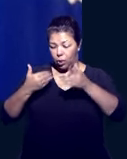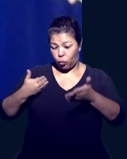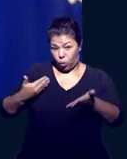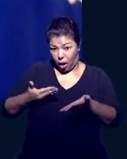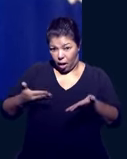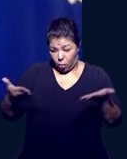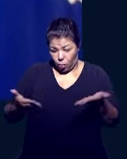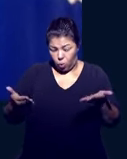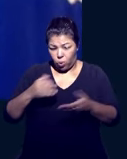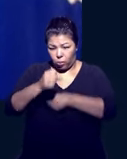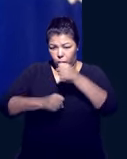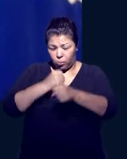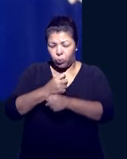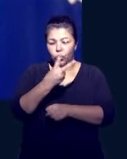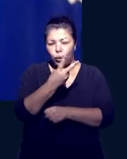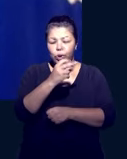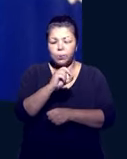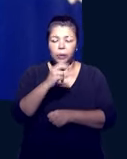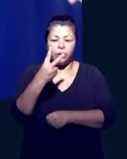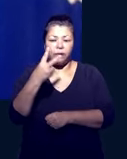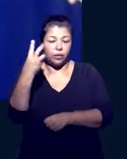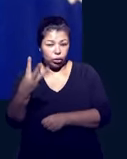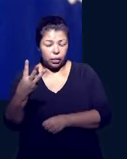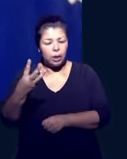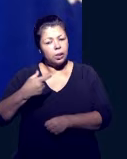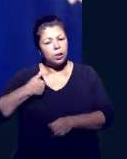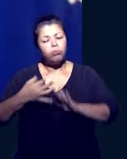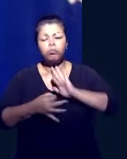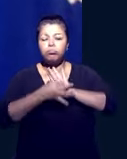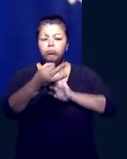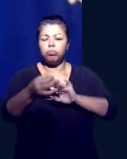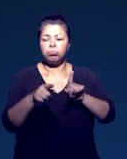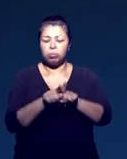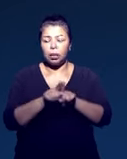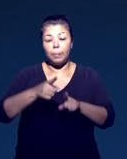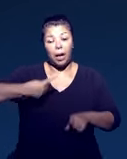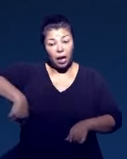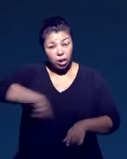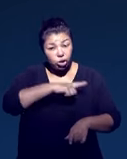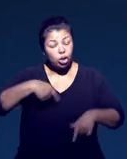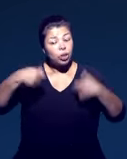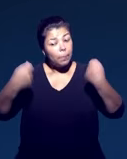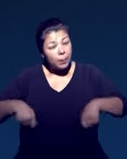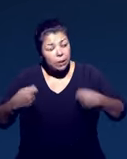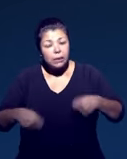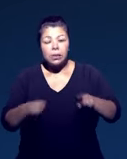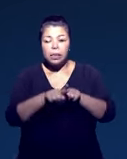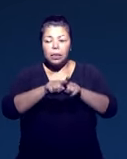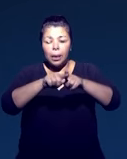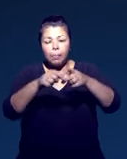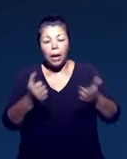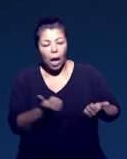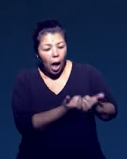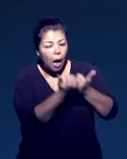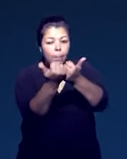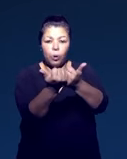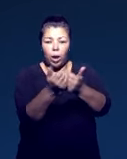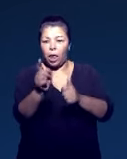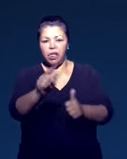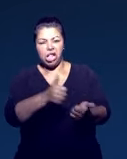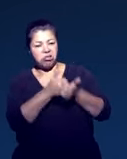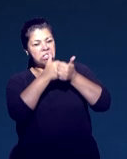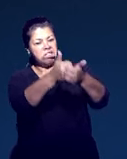sustentei da Tribuna do Senado nós devêssemos legislar em relação ao Supremo e não perseguir o Supremo com pedidos de